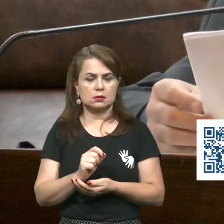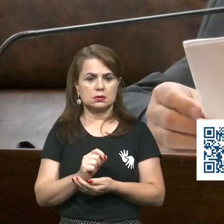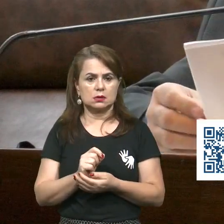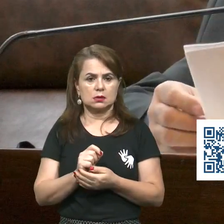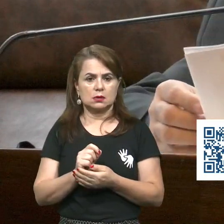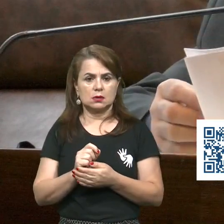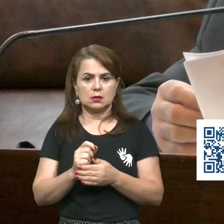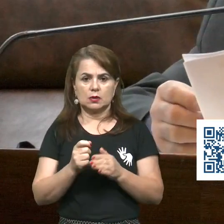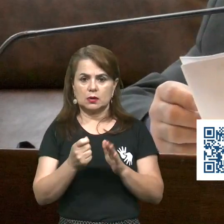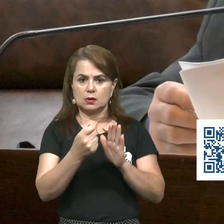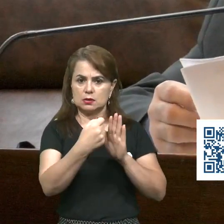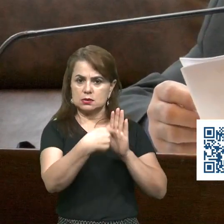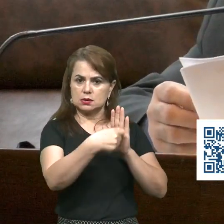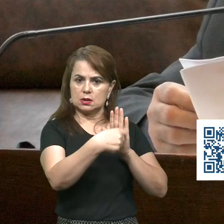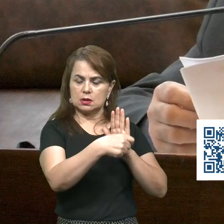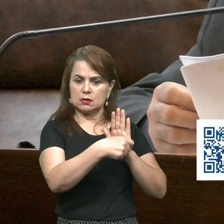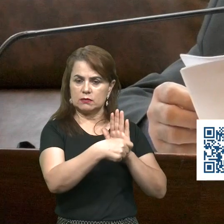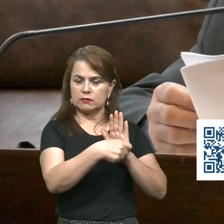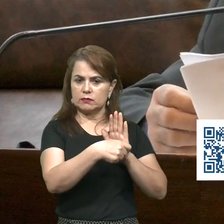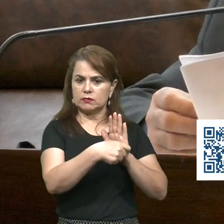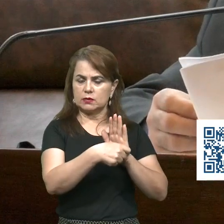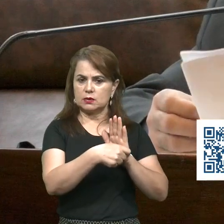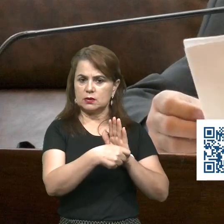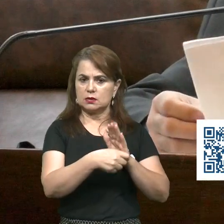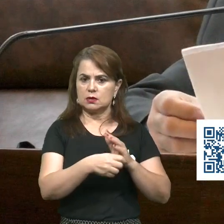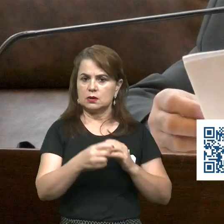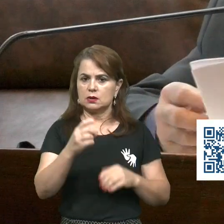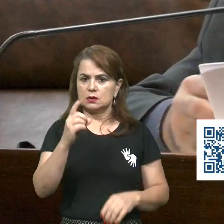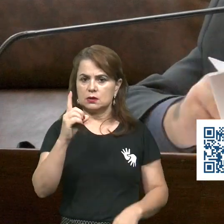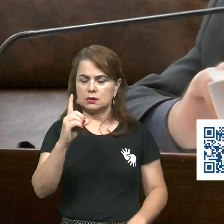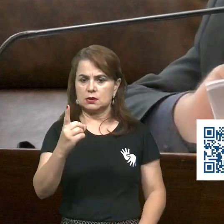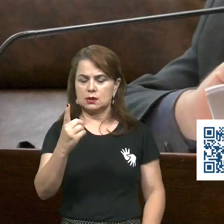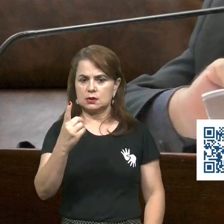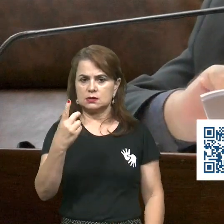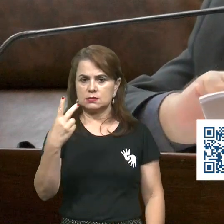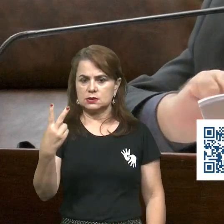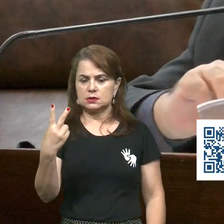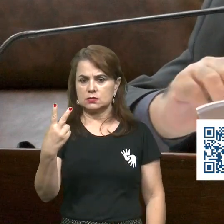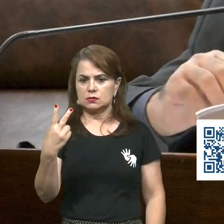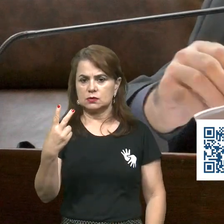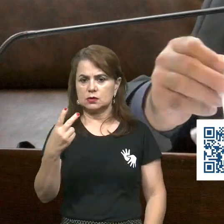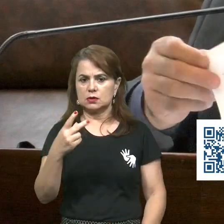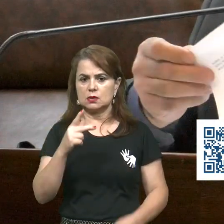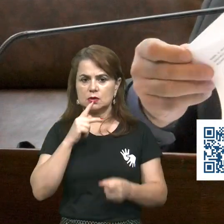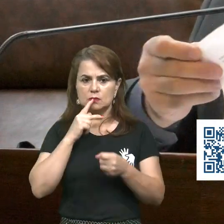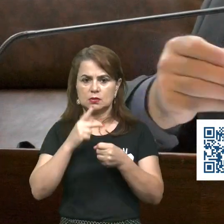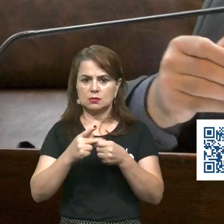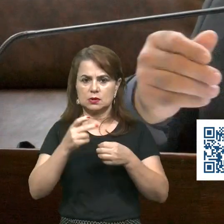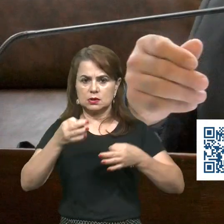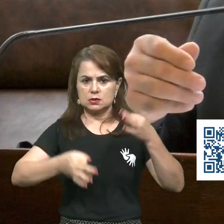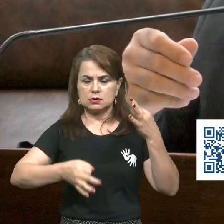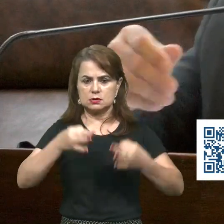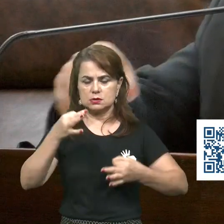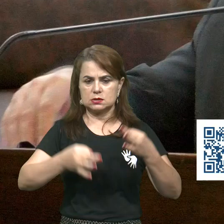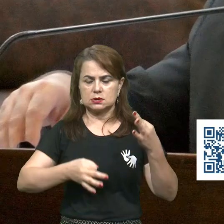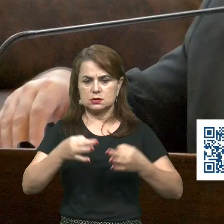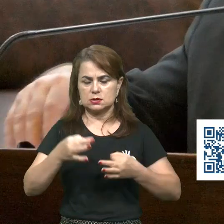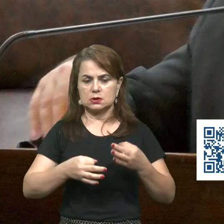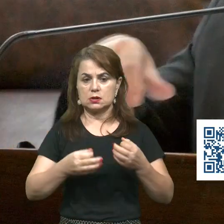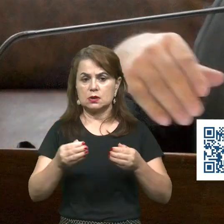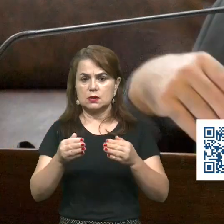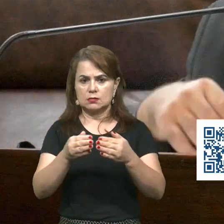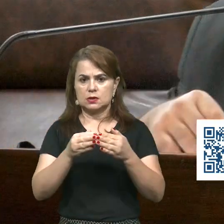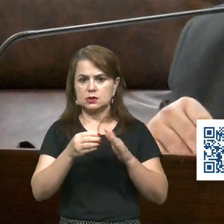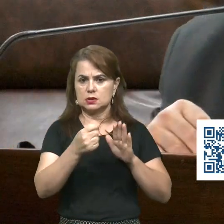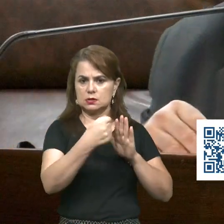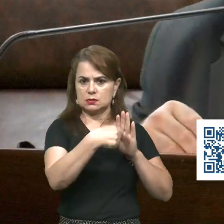inclui aqui a moção de apoio à 12ª Promotoria de Justiça. Então, solicitaria o adendo. E